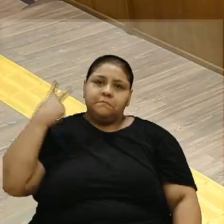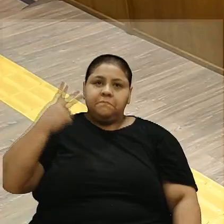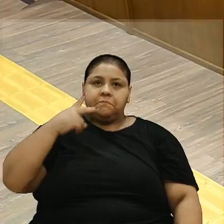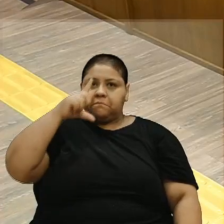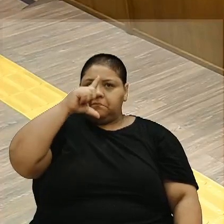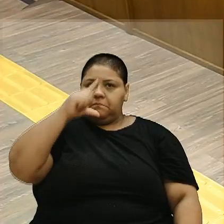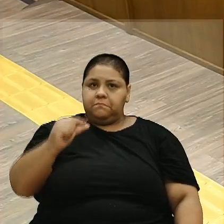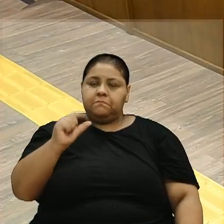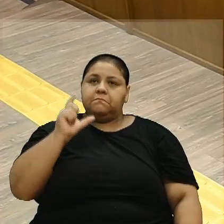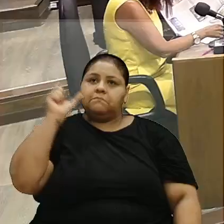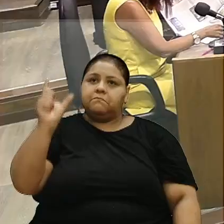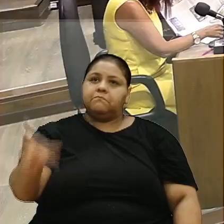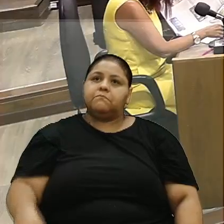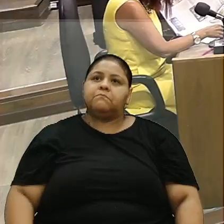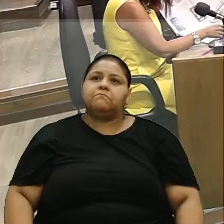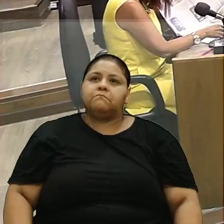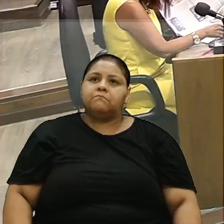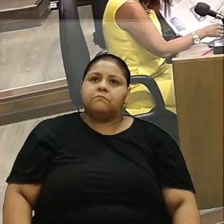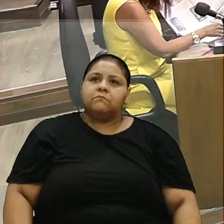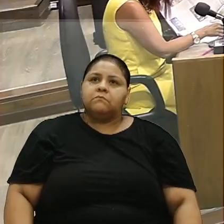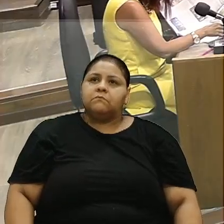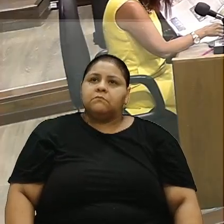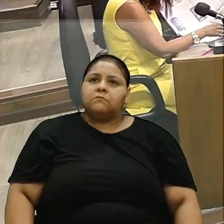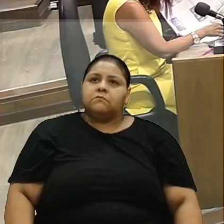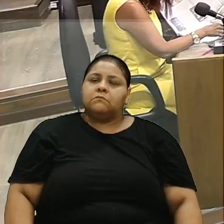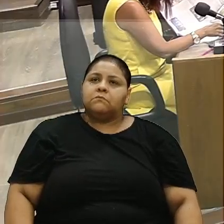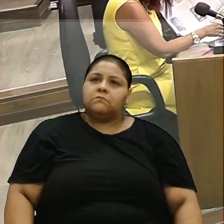Sandro Fantinel, com a palavra.